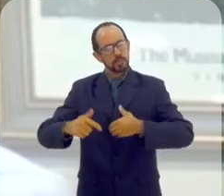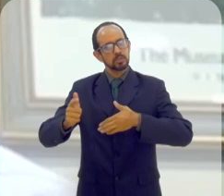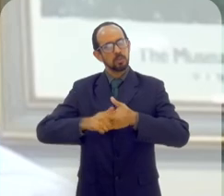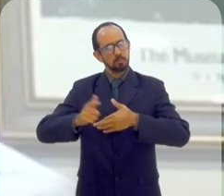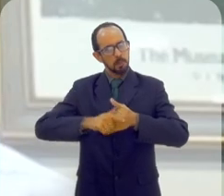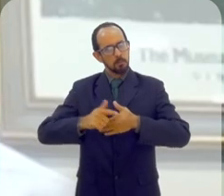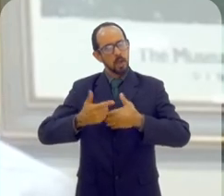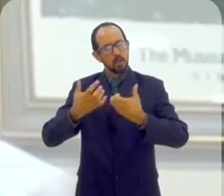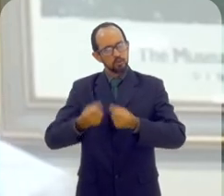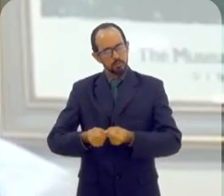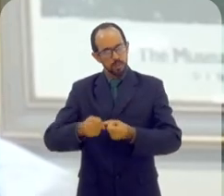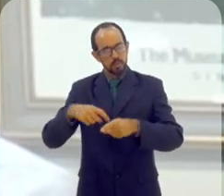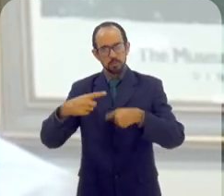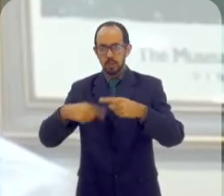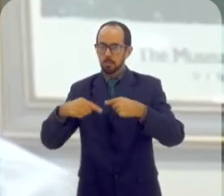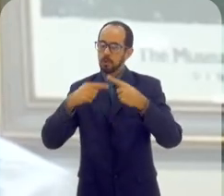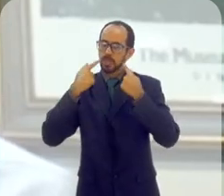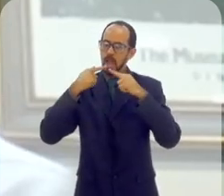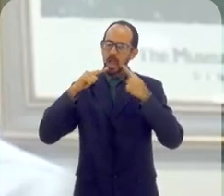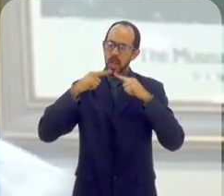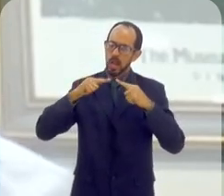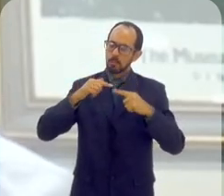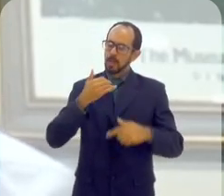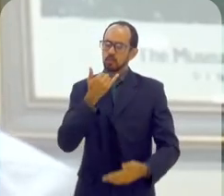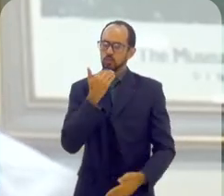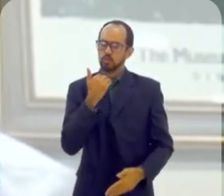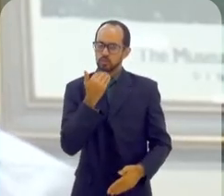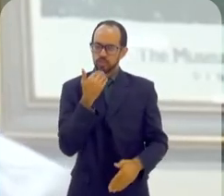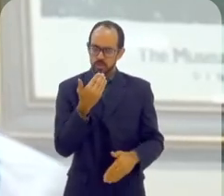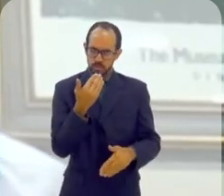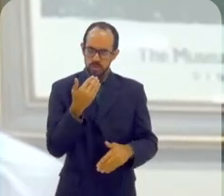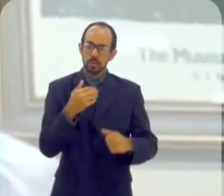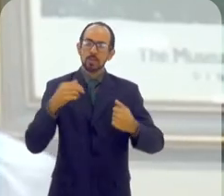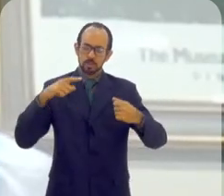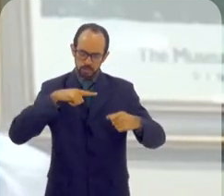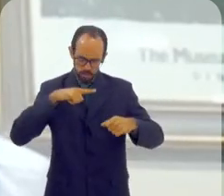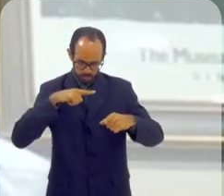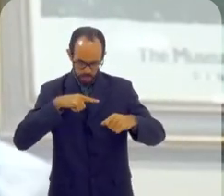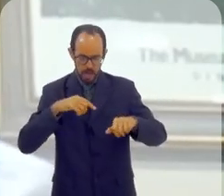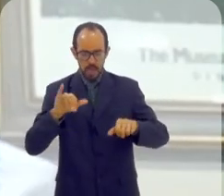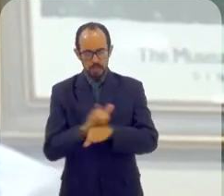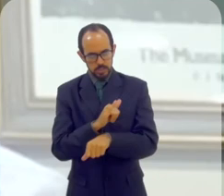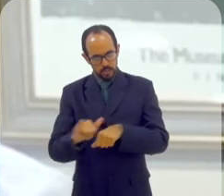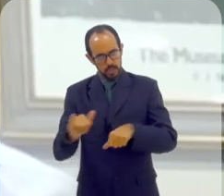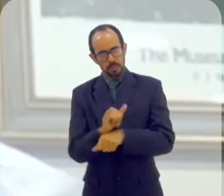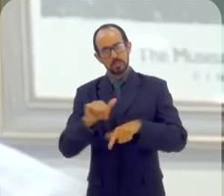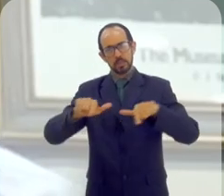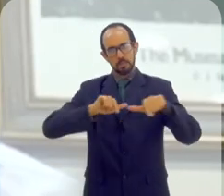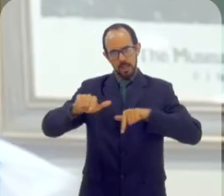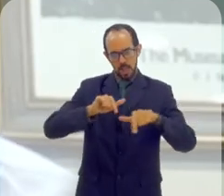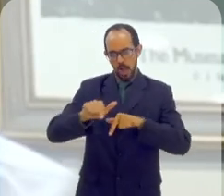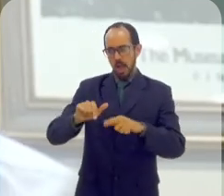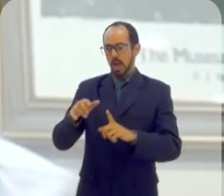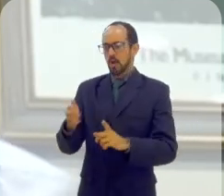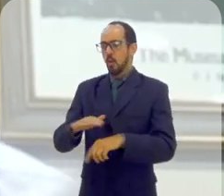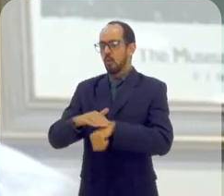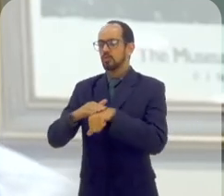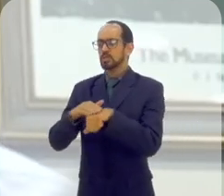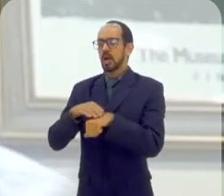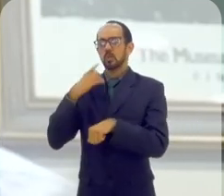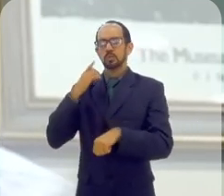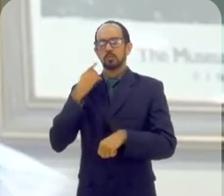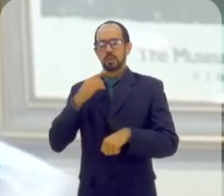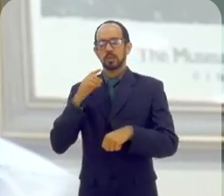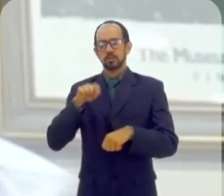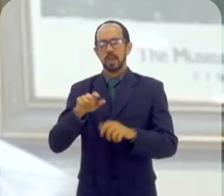da sua demandas senão depois é só reclamar e dizer que ninguém faz nada mas existe o canal para trabalhar existe o canal para chegar junto ao